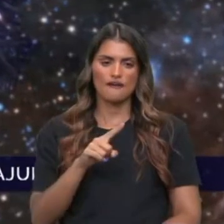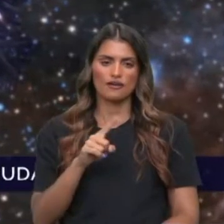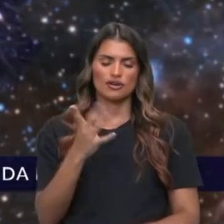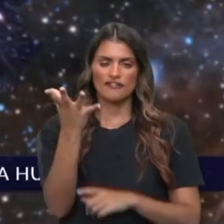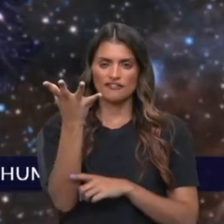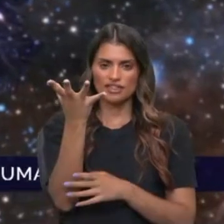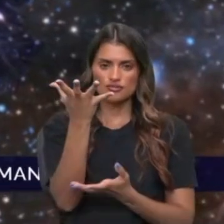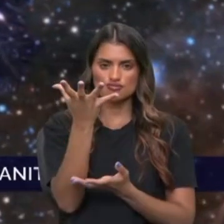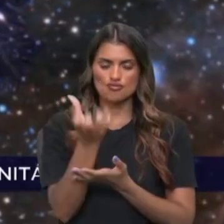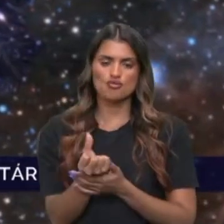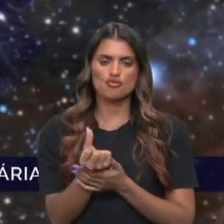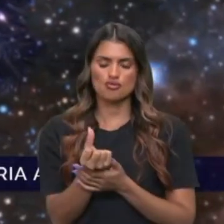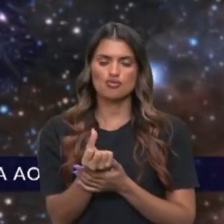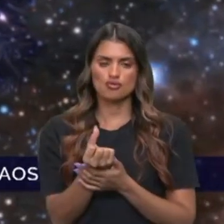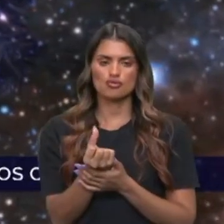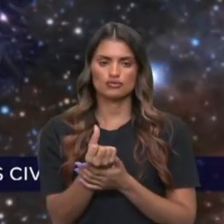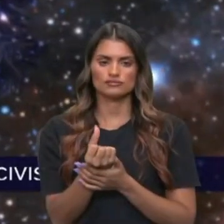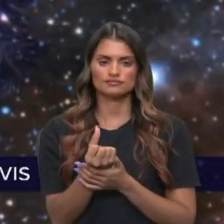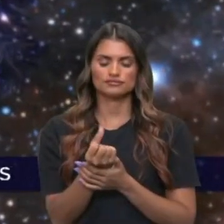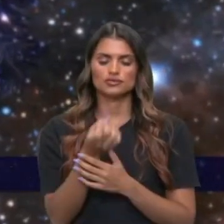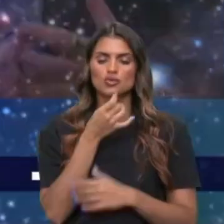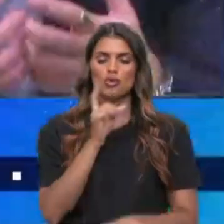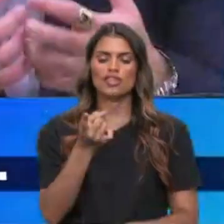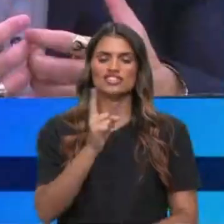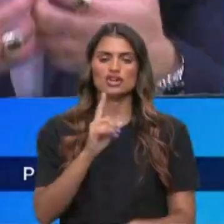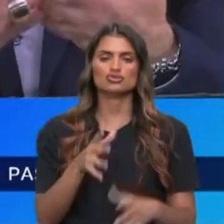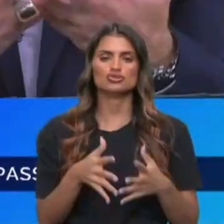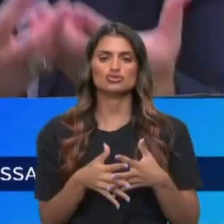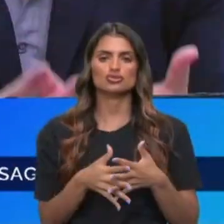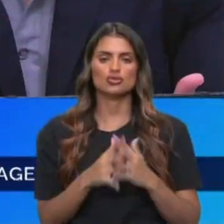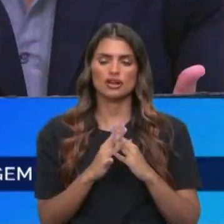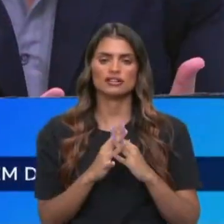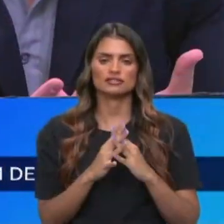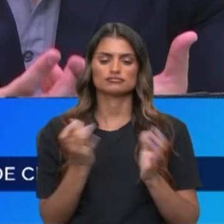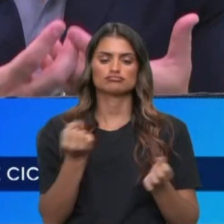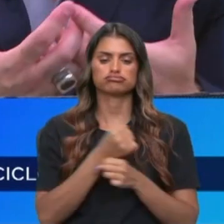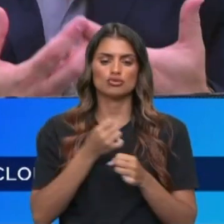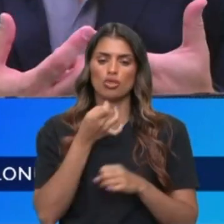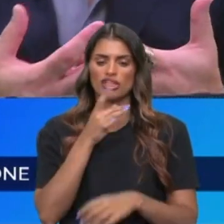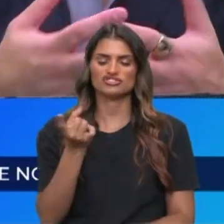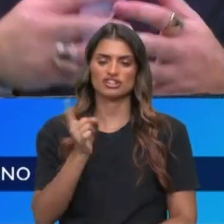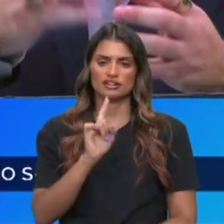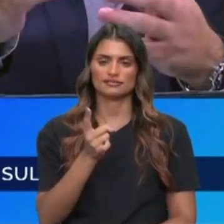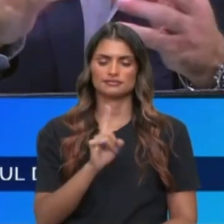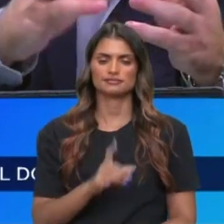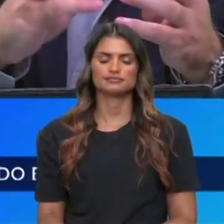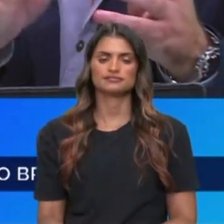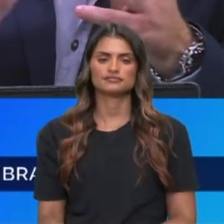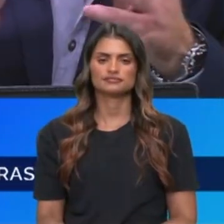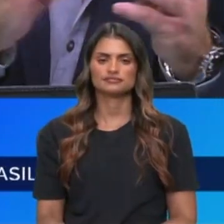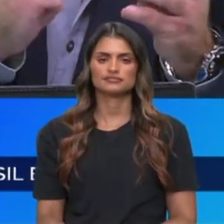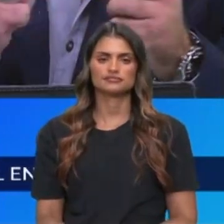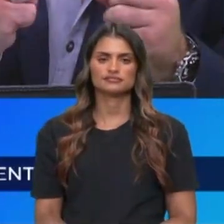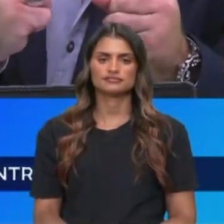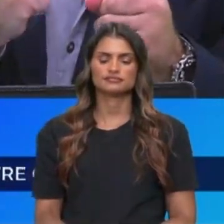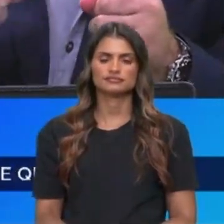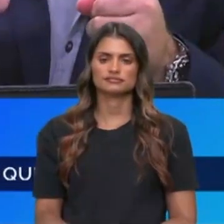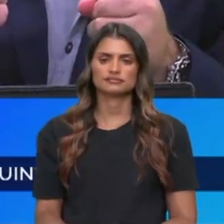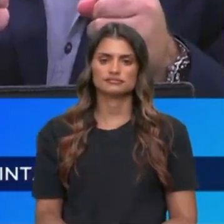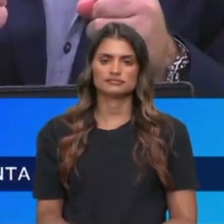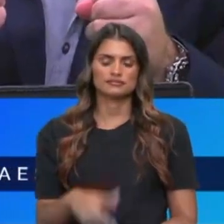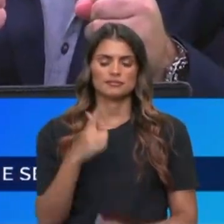gravidade, Daniel, e que impede que esta estrutura toda colapse. E, a certa altura, é tão